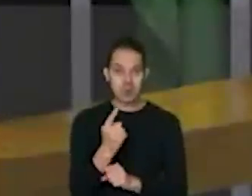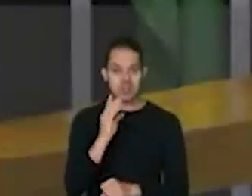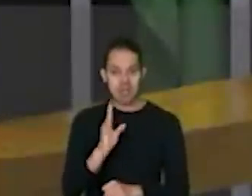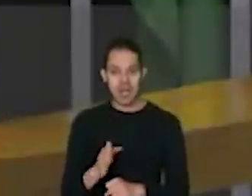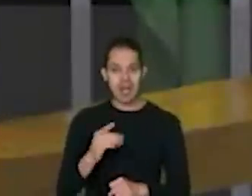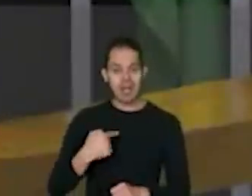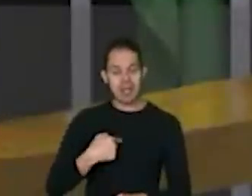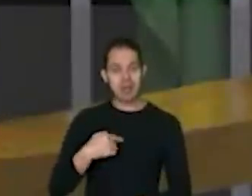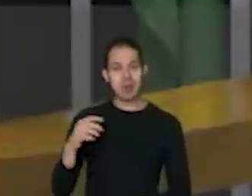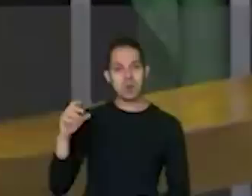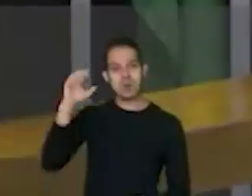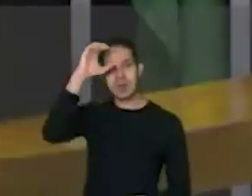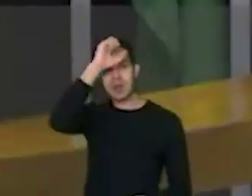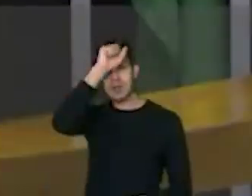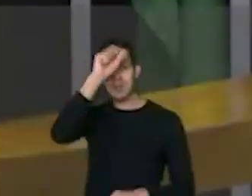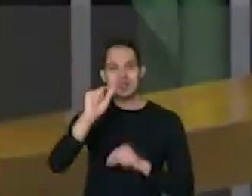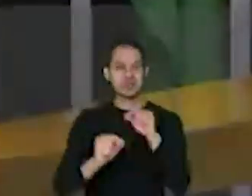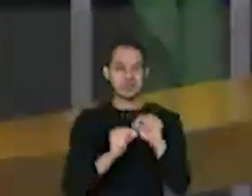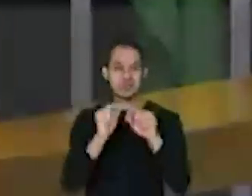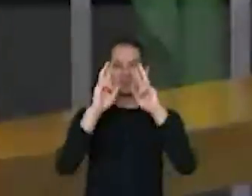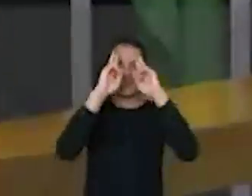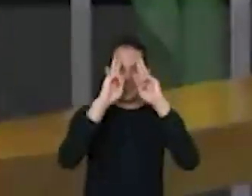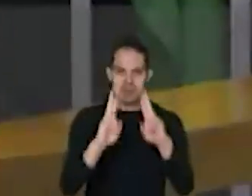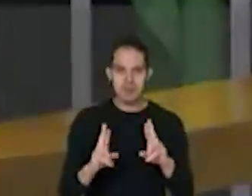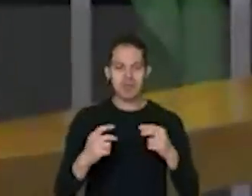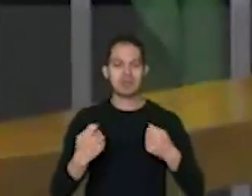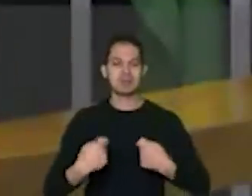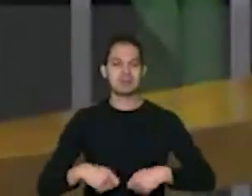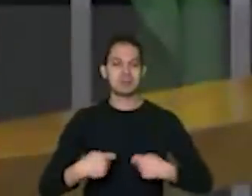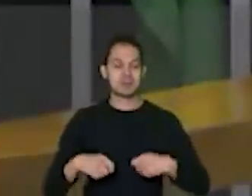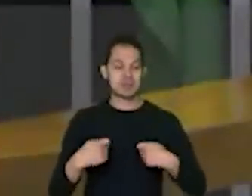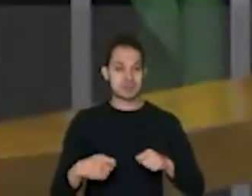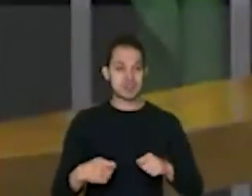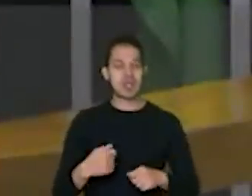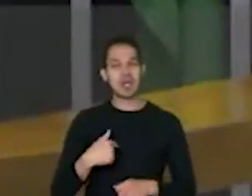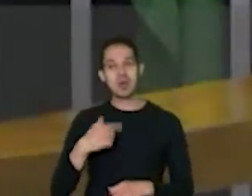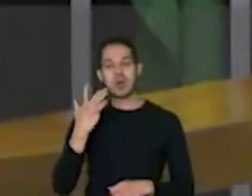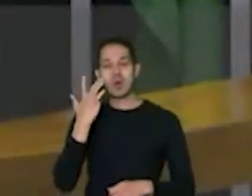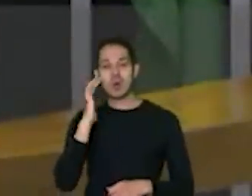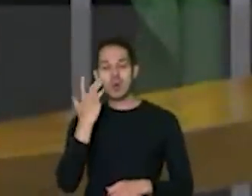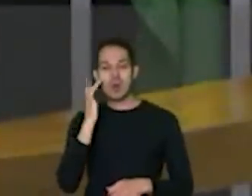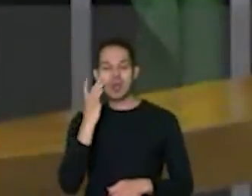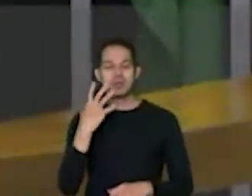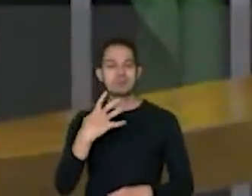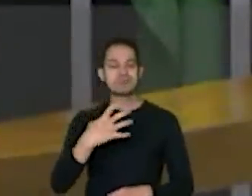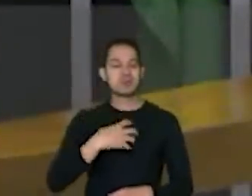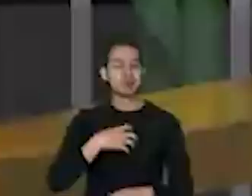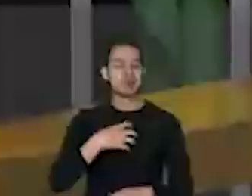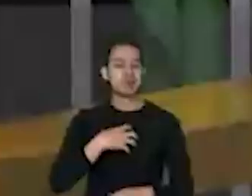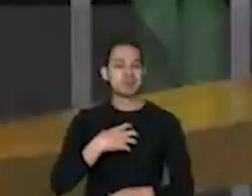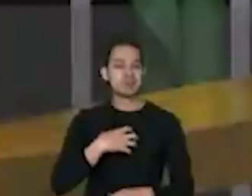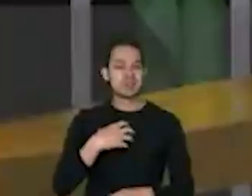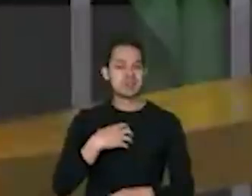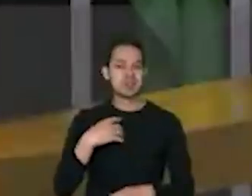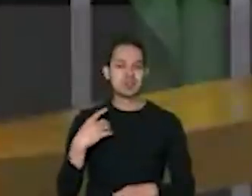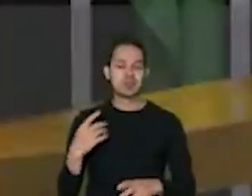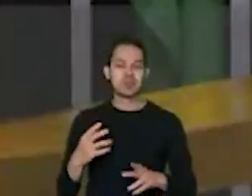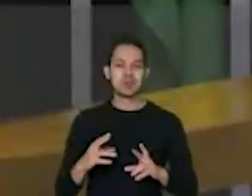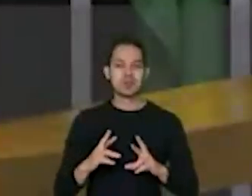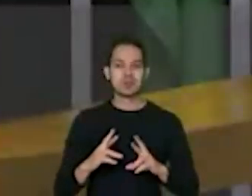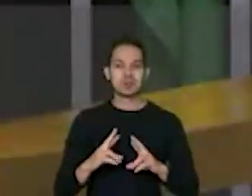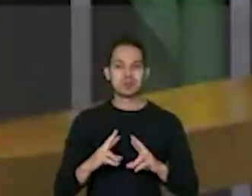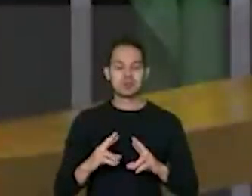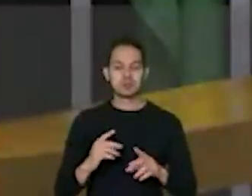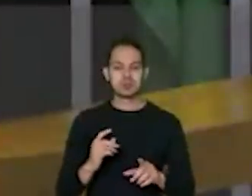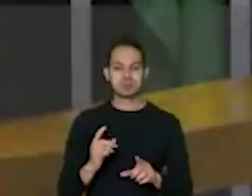que nós precisamos respeitar respeitar Eu acho que o Grande sentido desse encontro de grandes